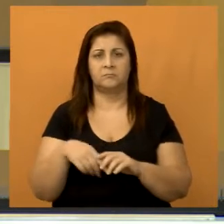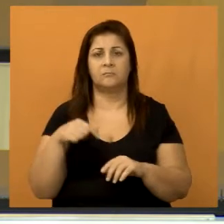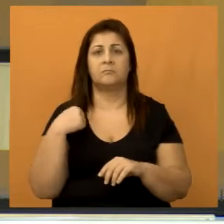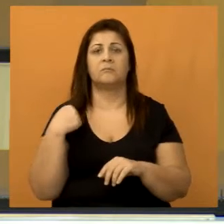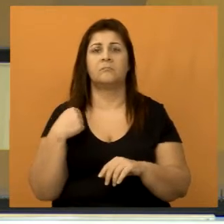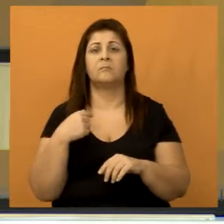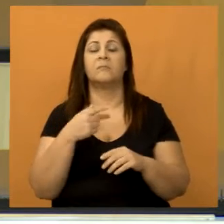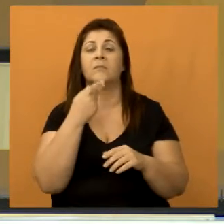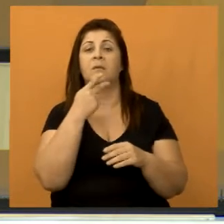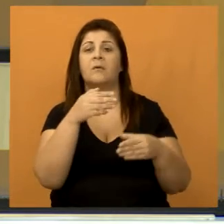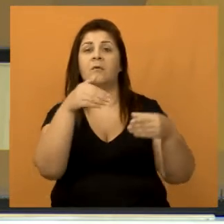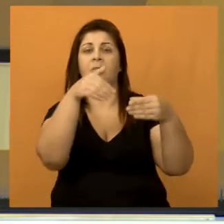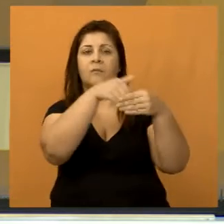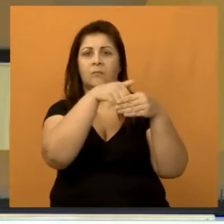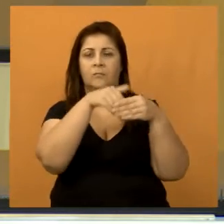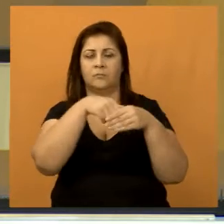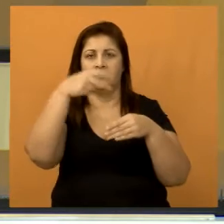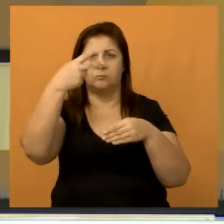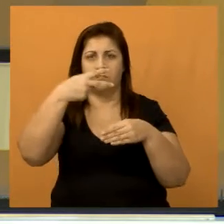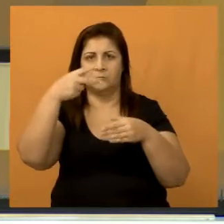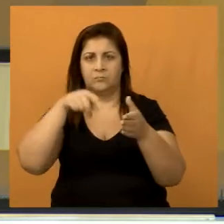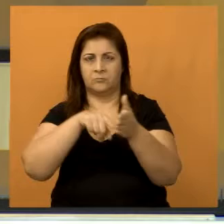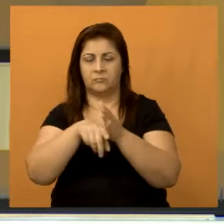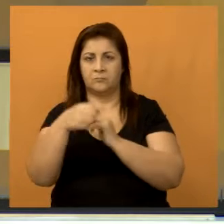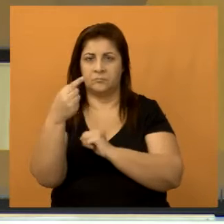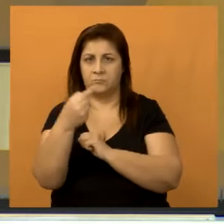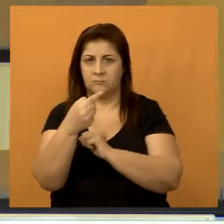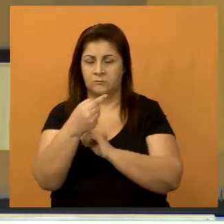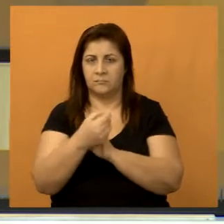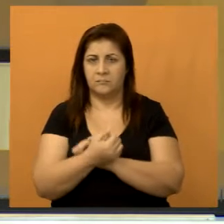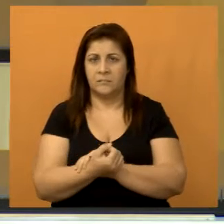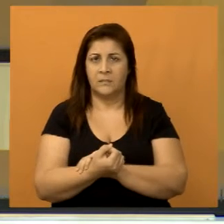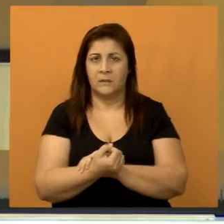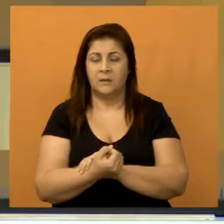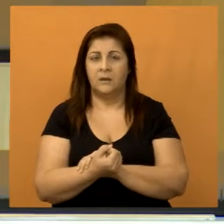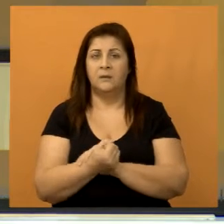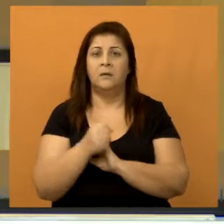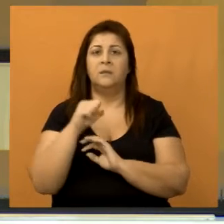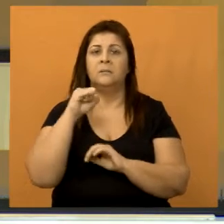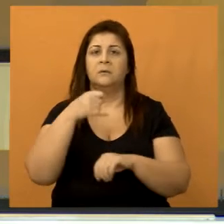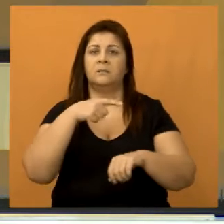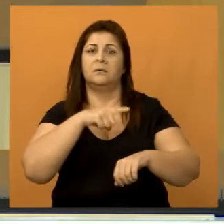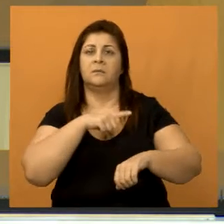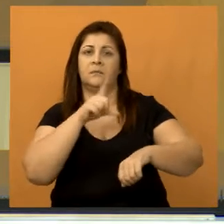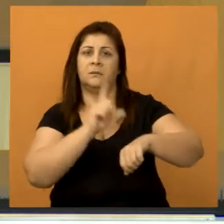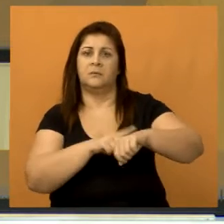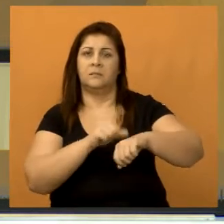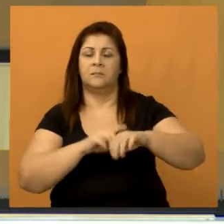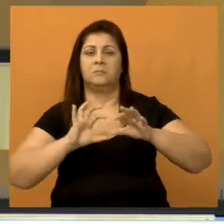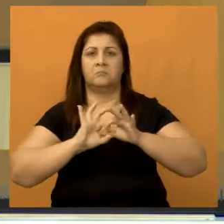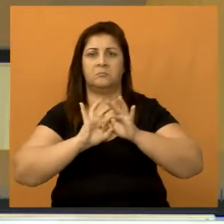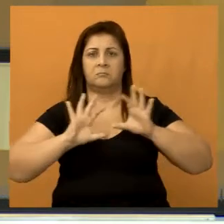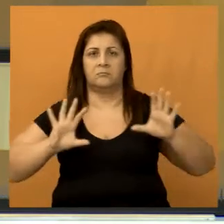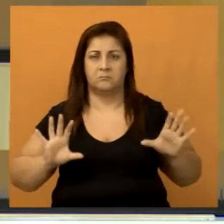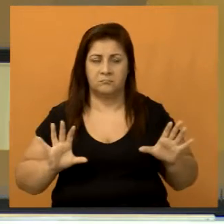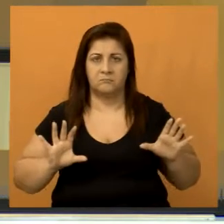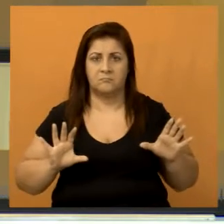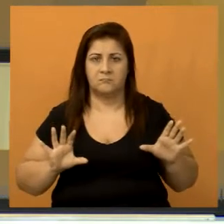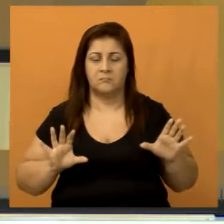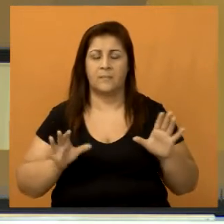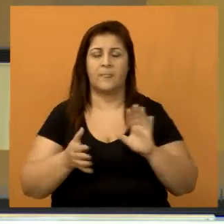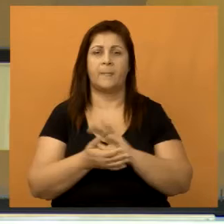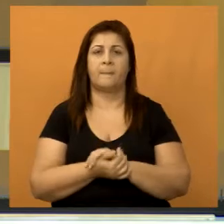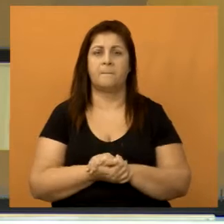em votação duas questões. A primeira, que tenha o tempo livre para a comissão apresentar